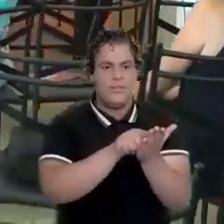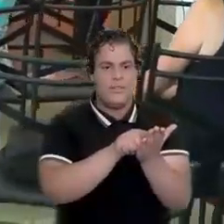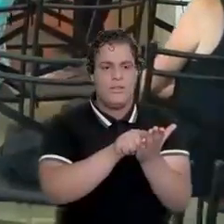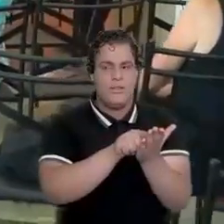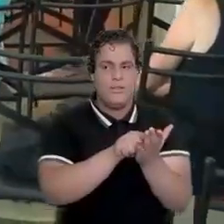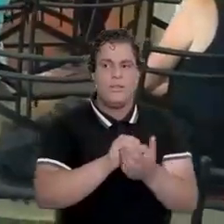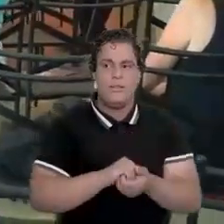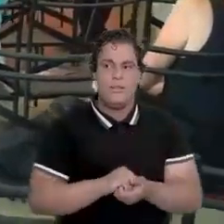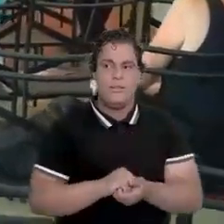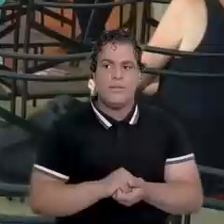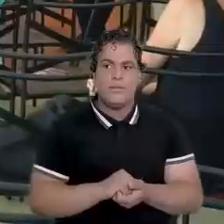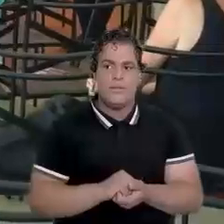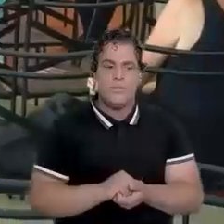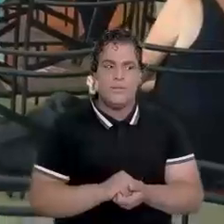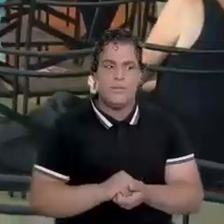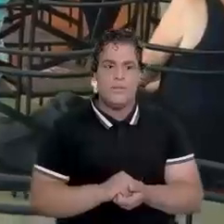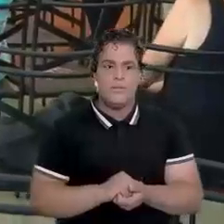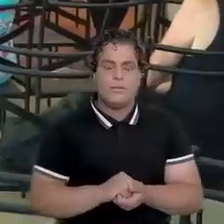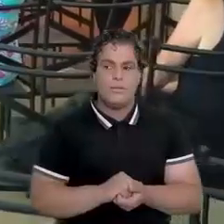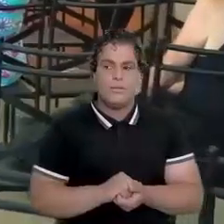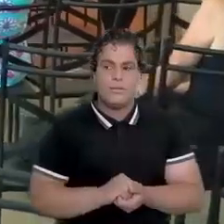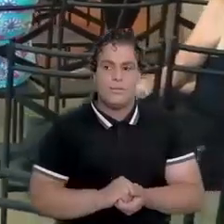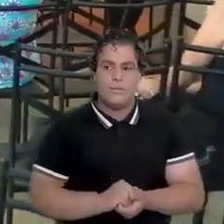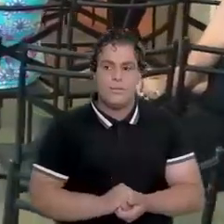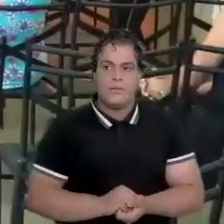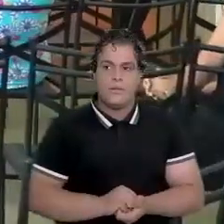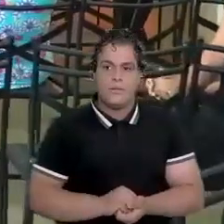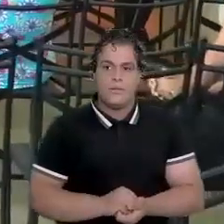Esse que não foi lançado.